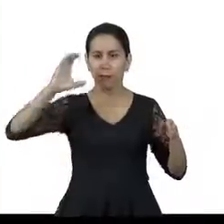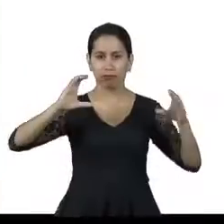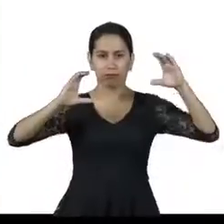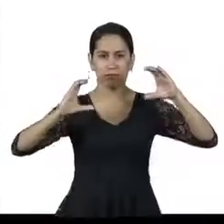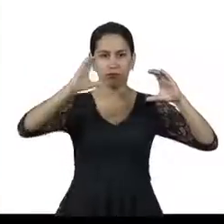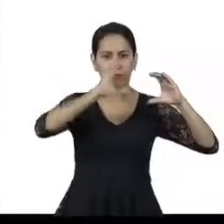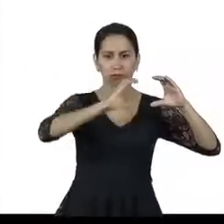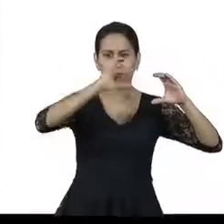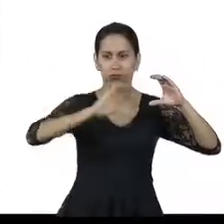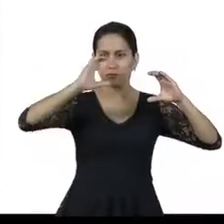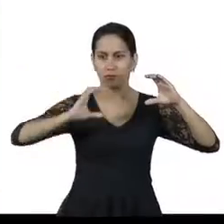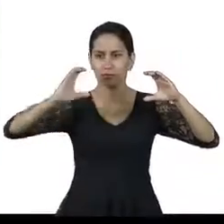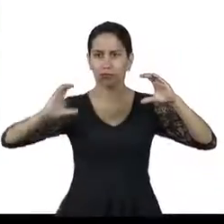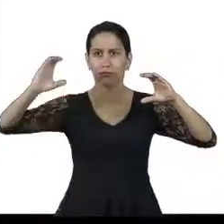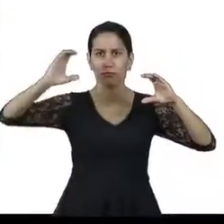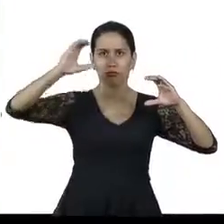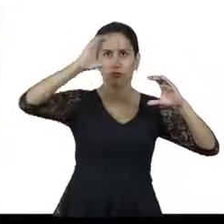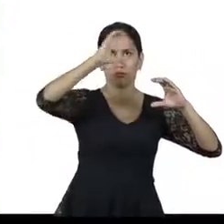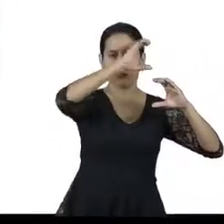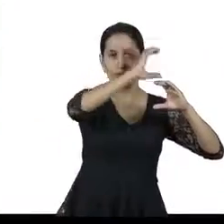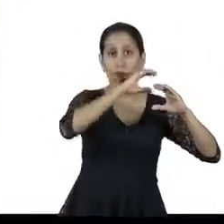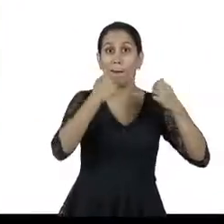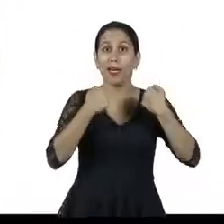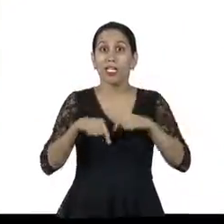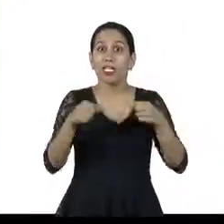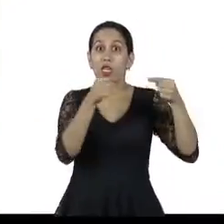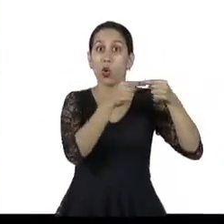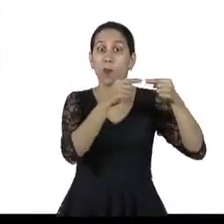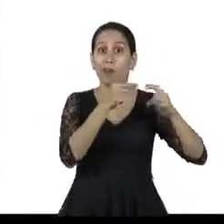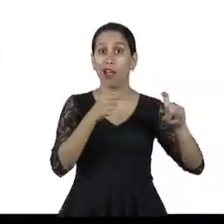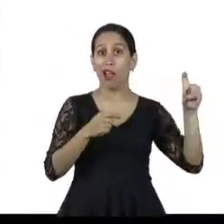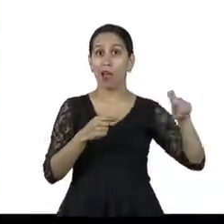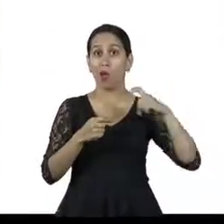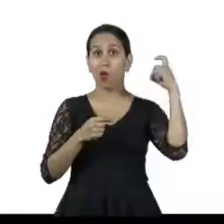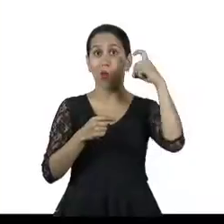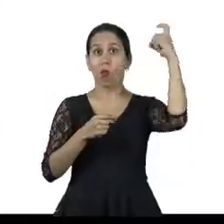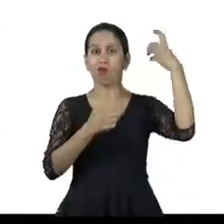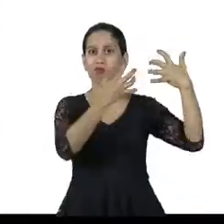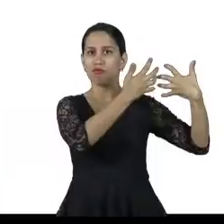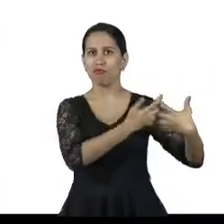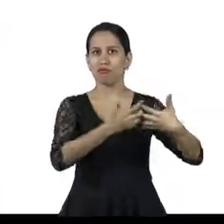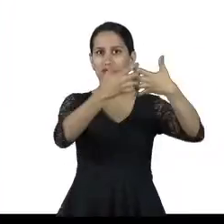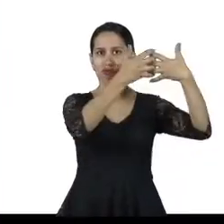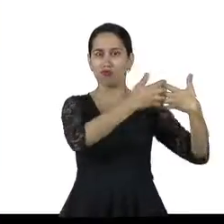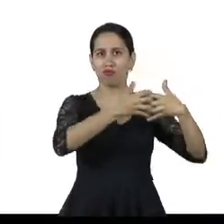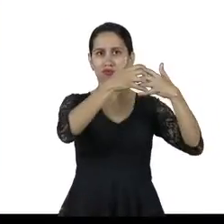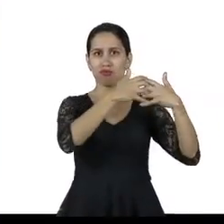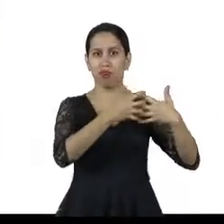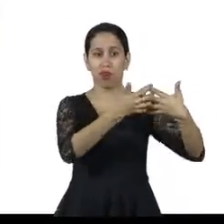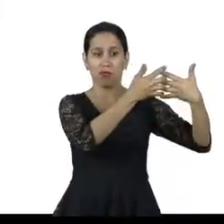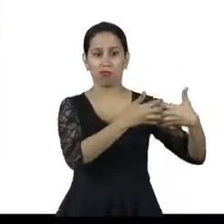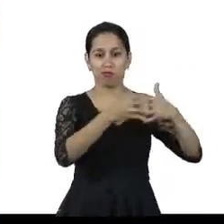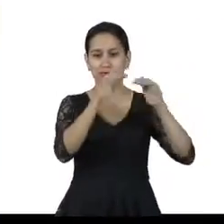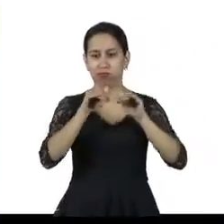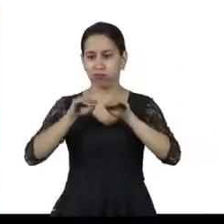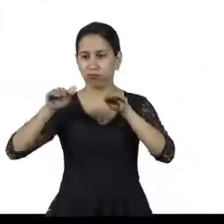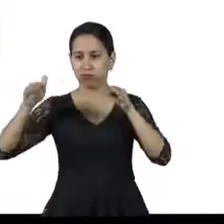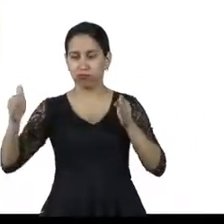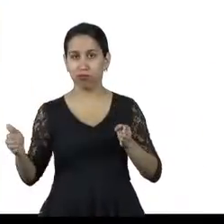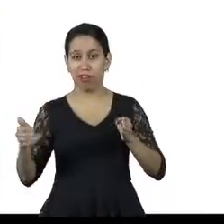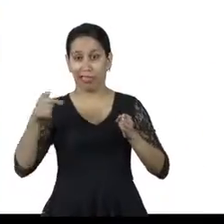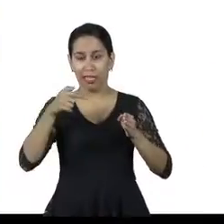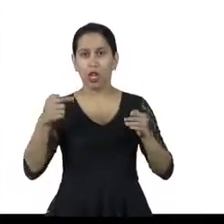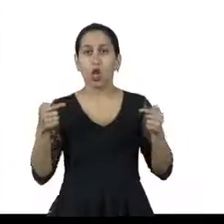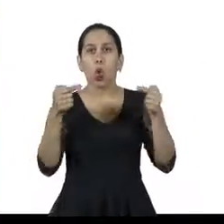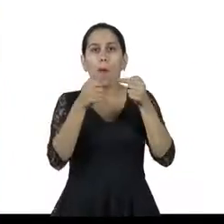caminhão, geralmente a uma altura do chão de 1,20 m. Qualquer desalinhamento, por menor que seja,